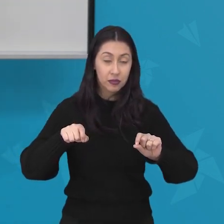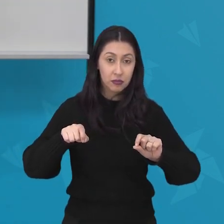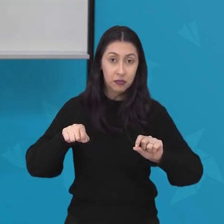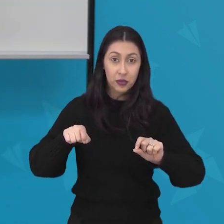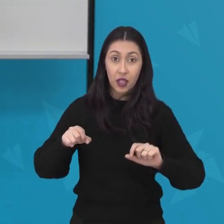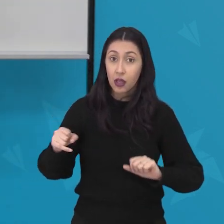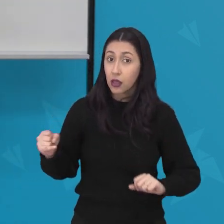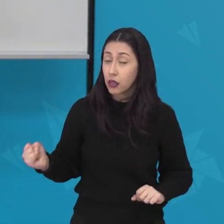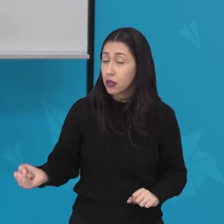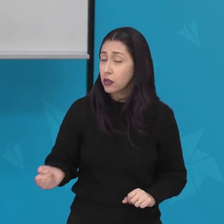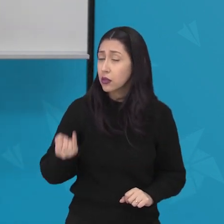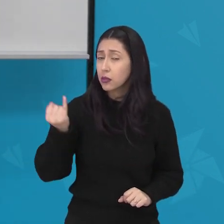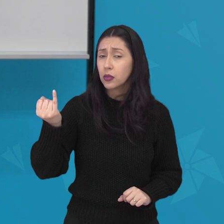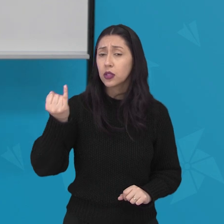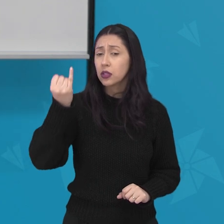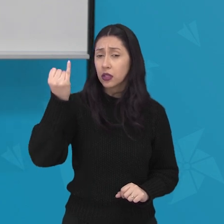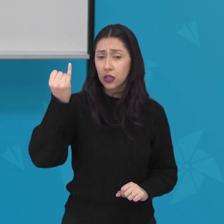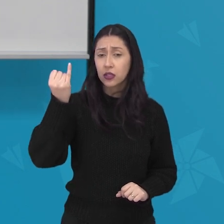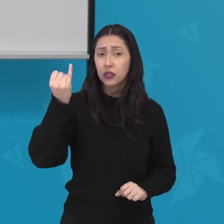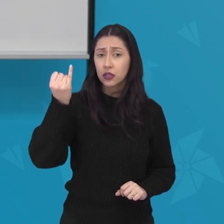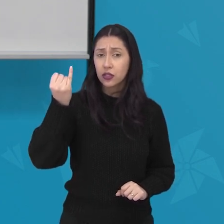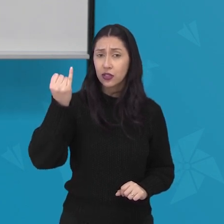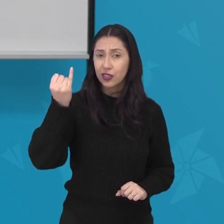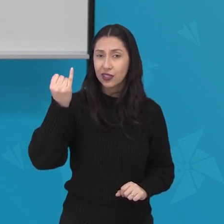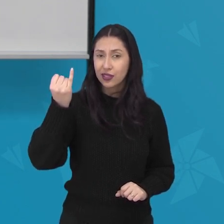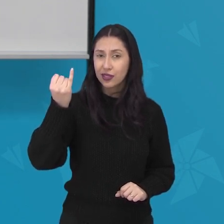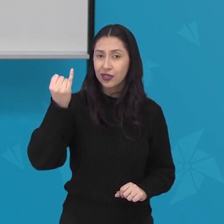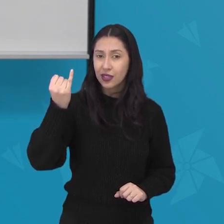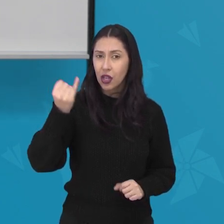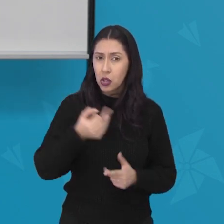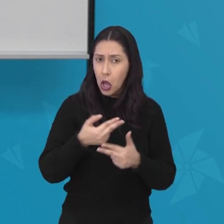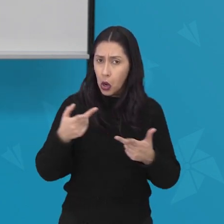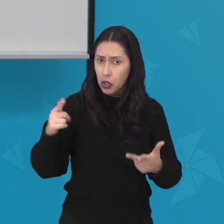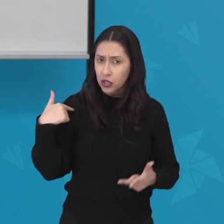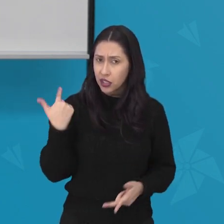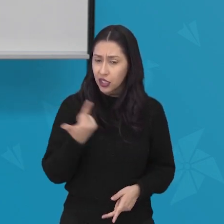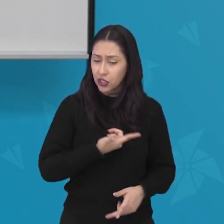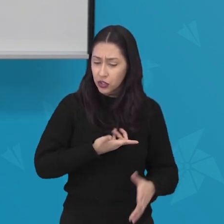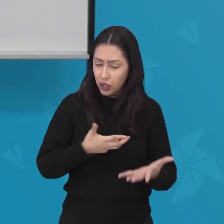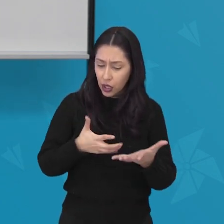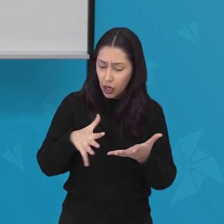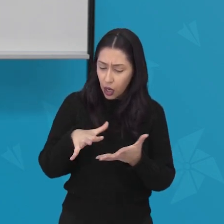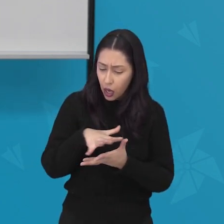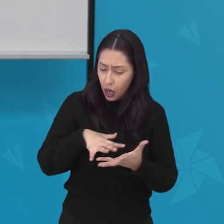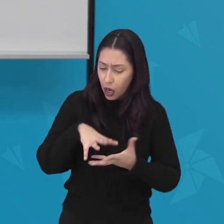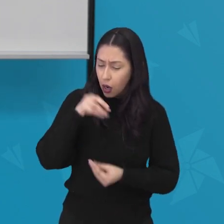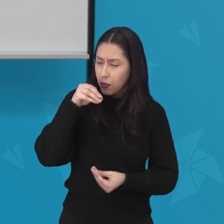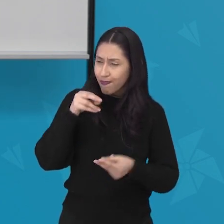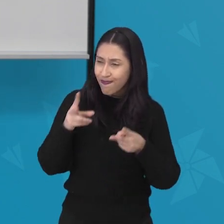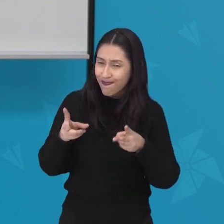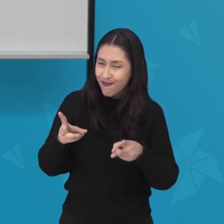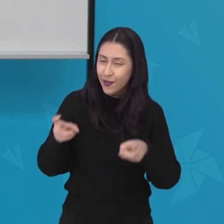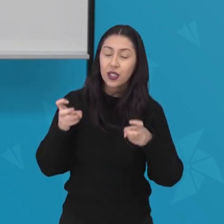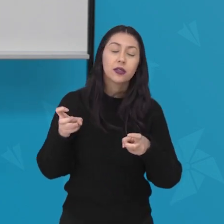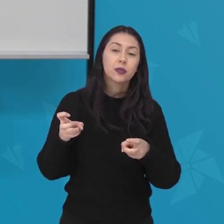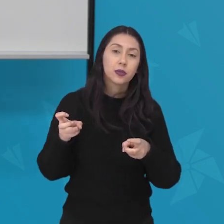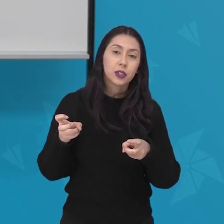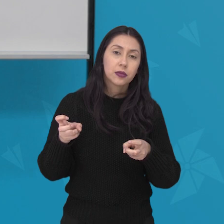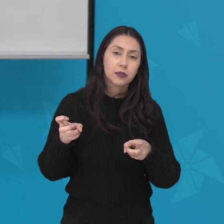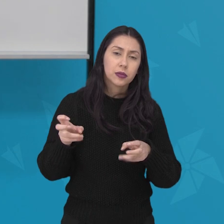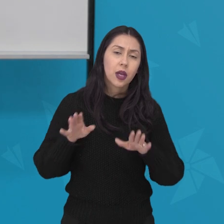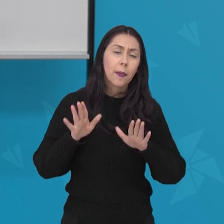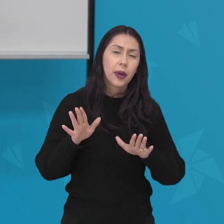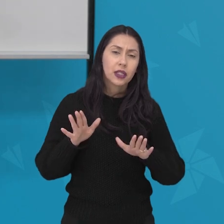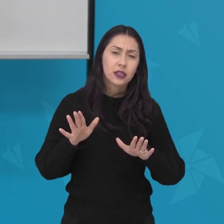o pensamento filosófico aquilo que ele vai chamar de olhos da alma. Qual é a